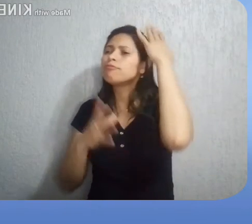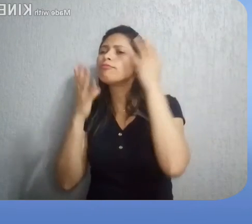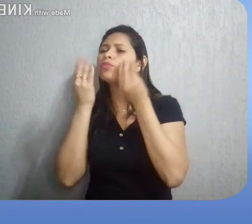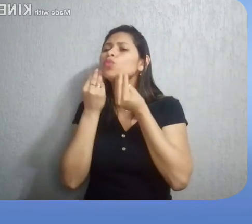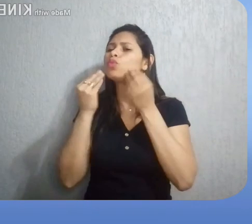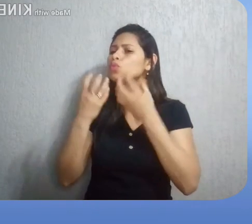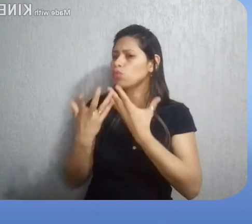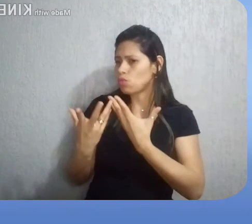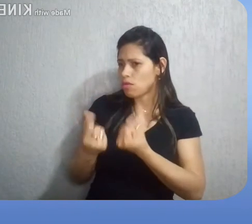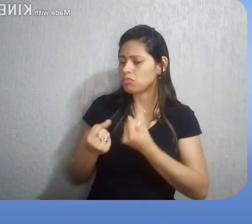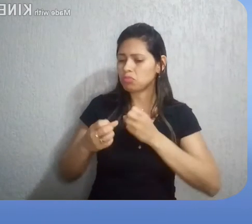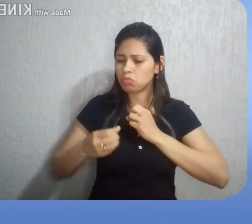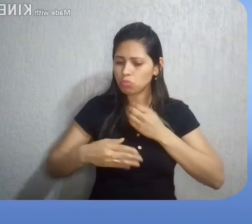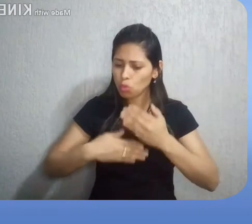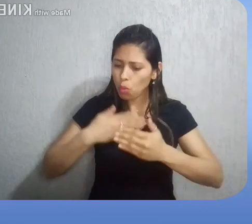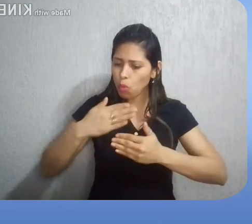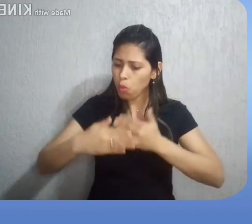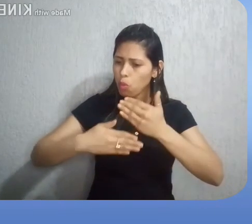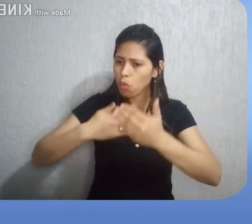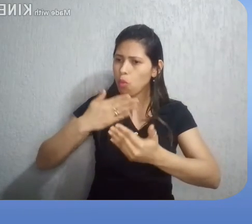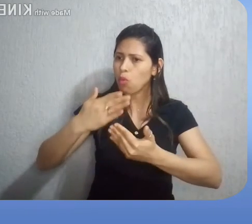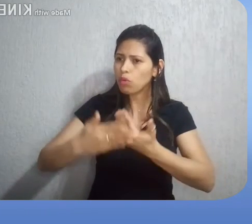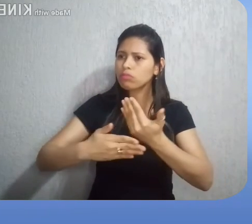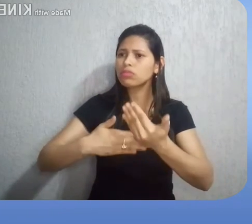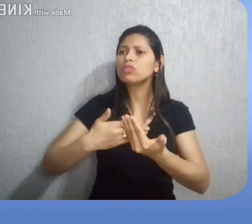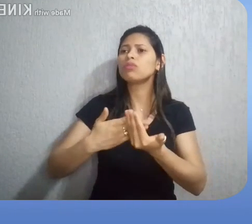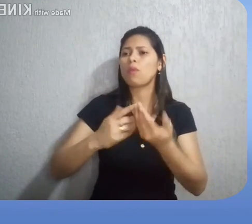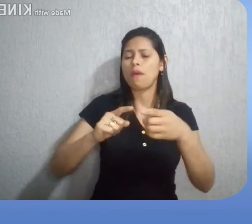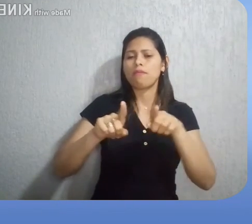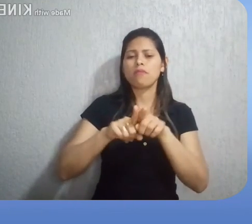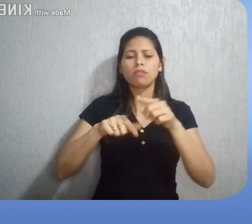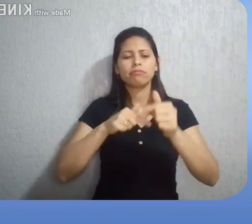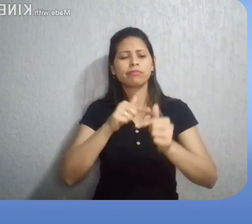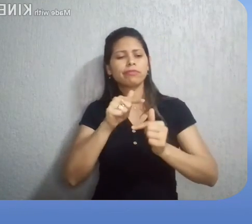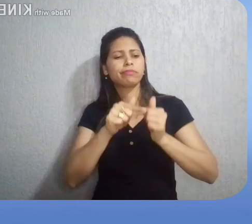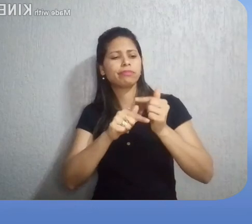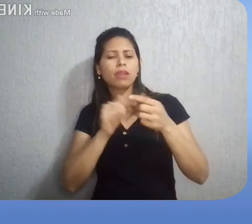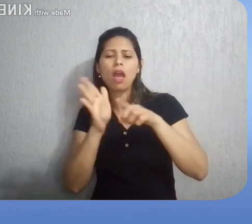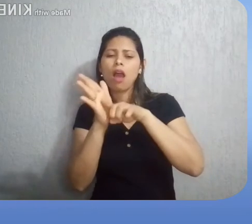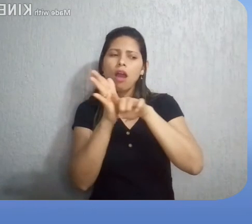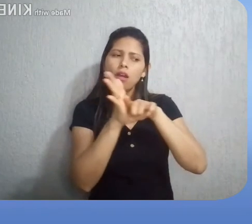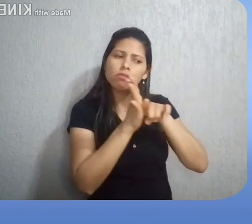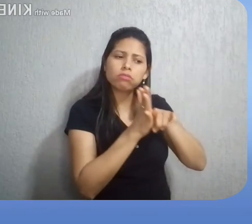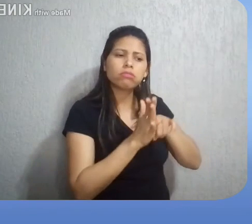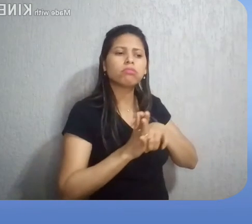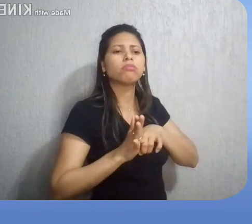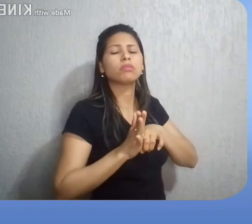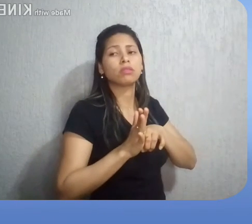Até hoje as ideias de Darwin são aceitas